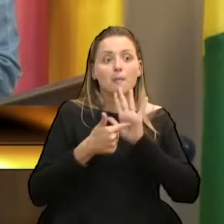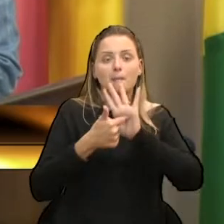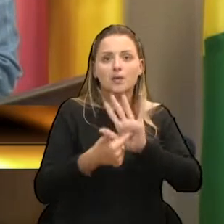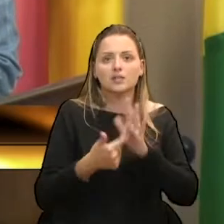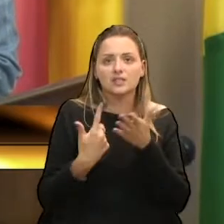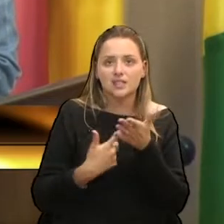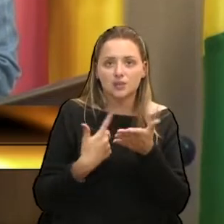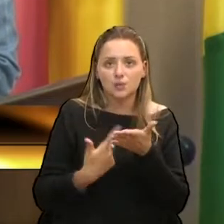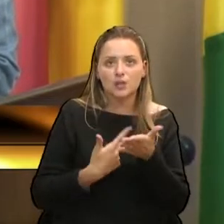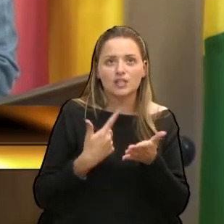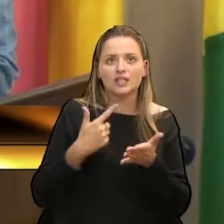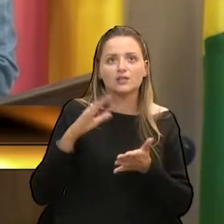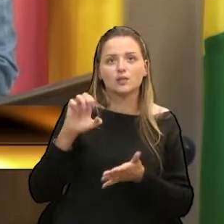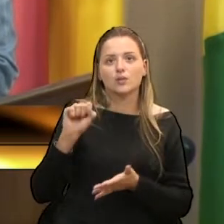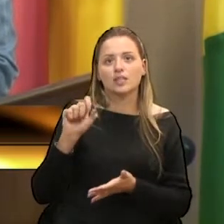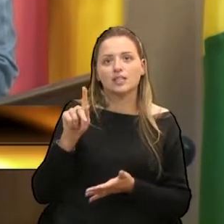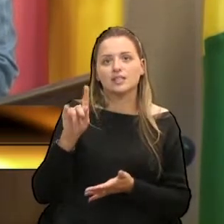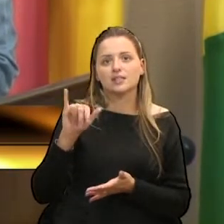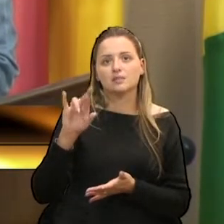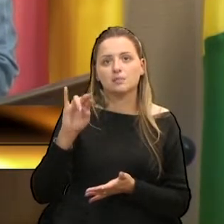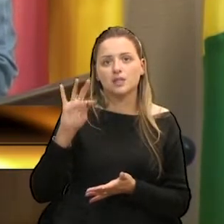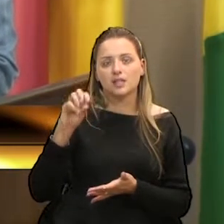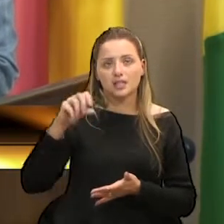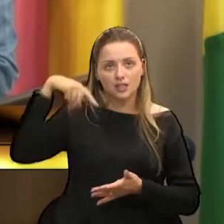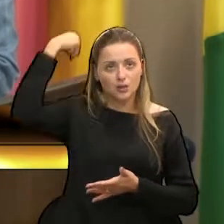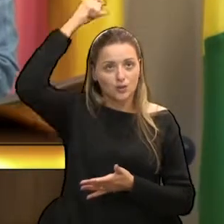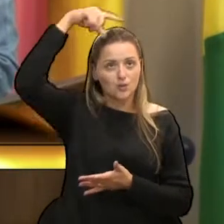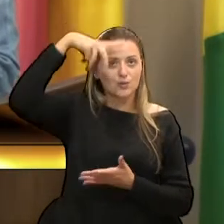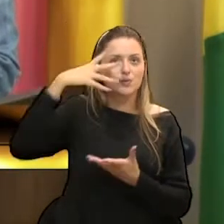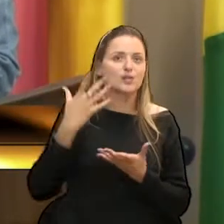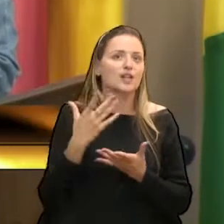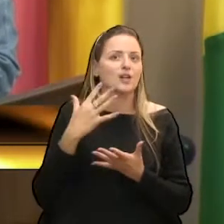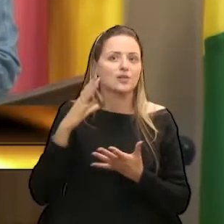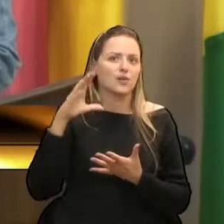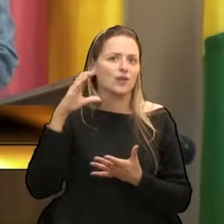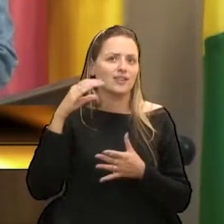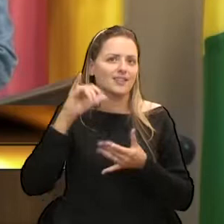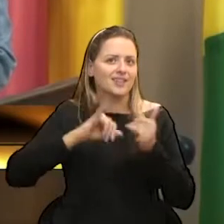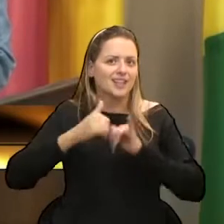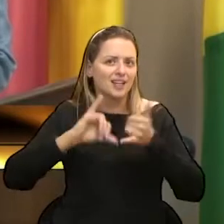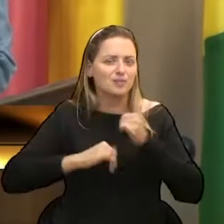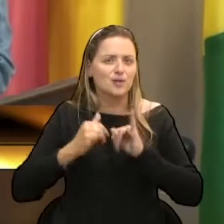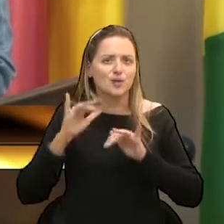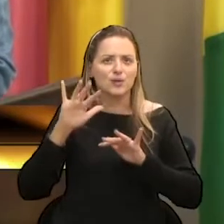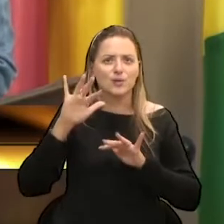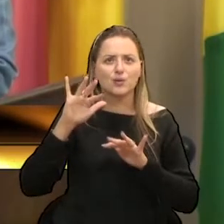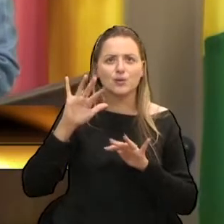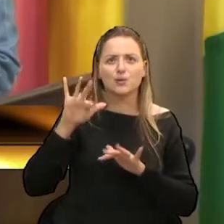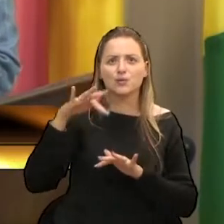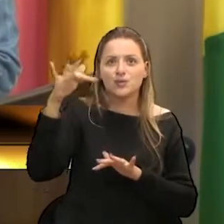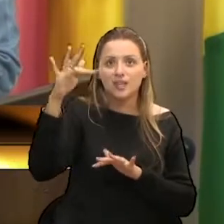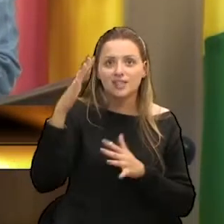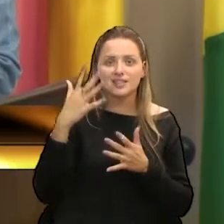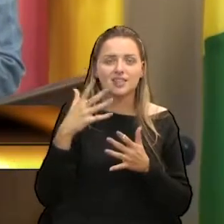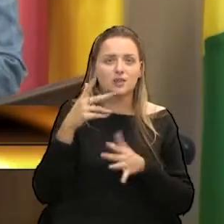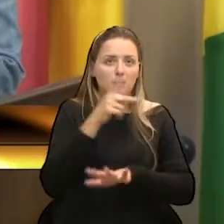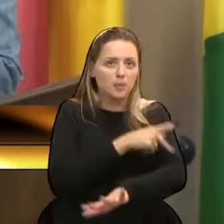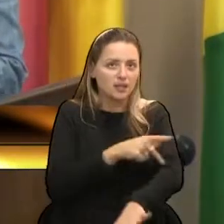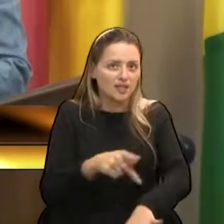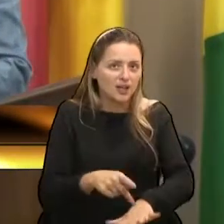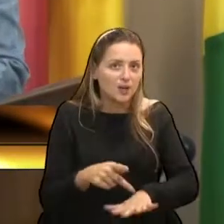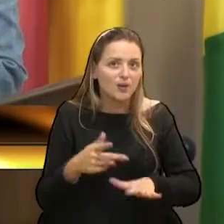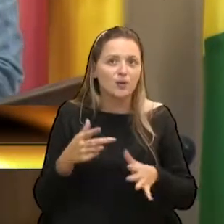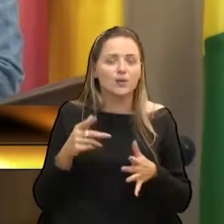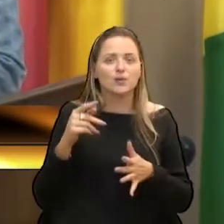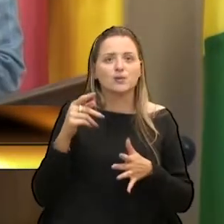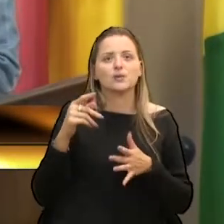Espíritos, que realmente Allan Kardec foi químico, foi físico, foi pedagogo, foi uma pessoa à frente de